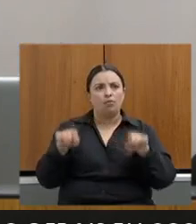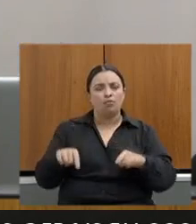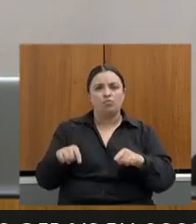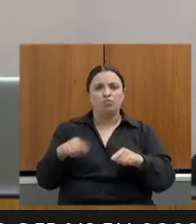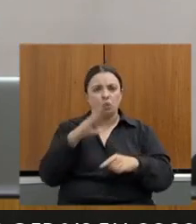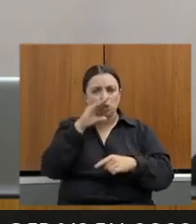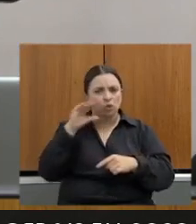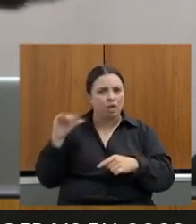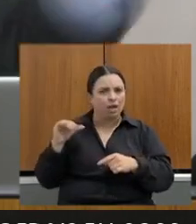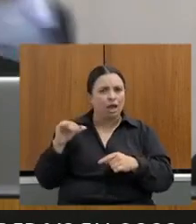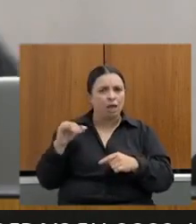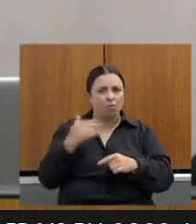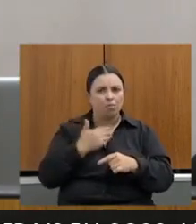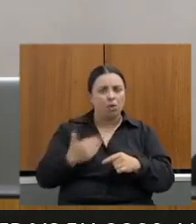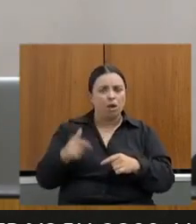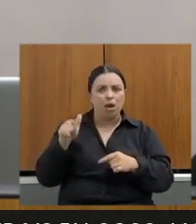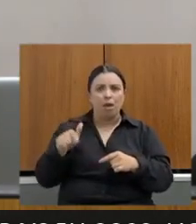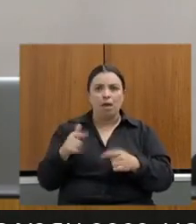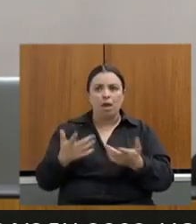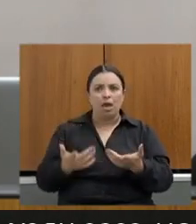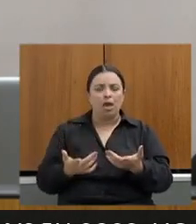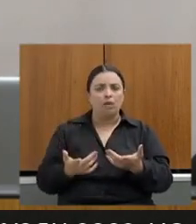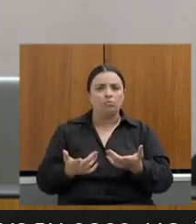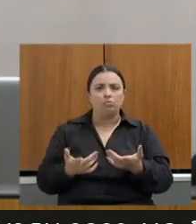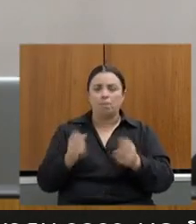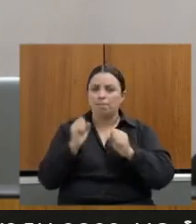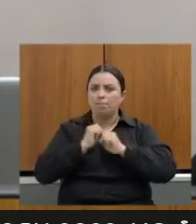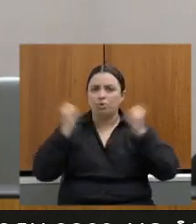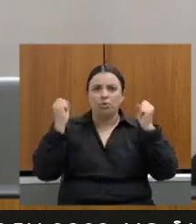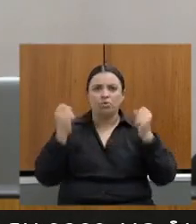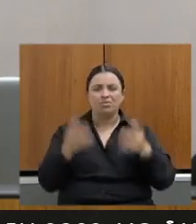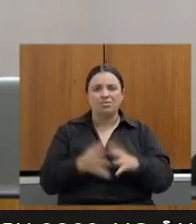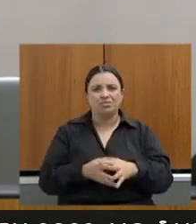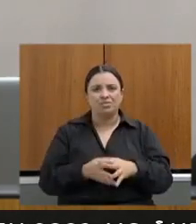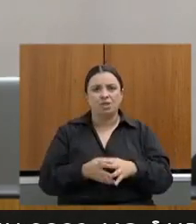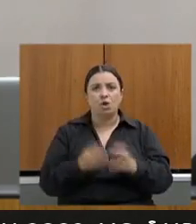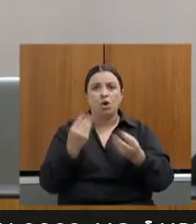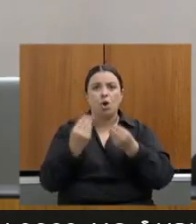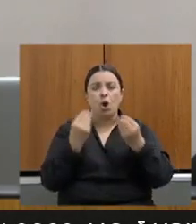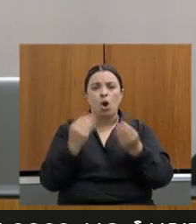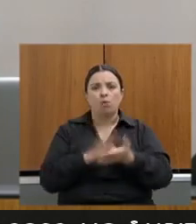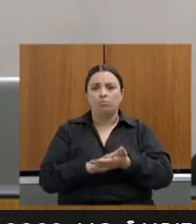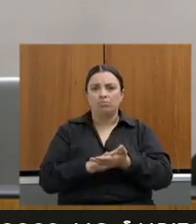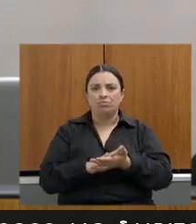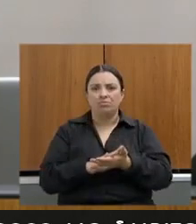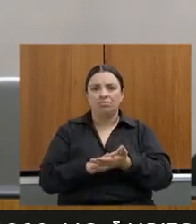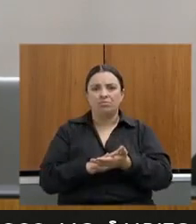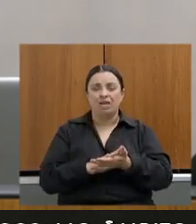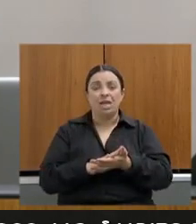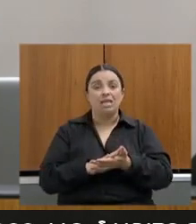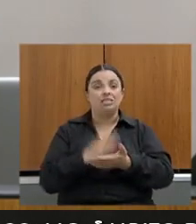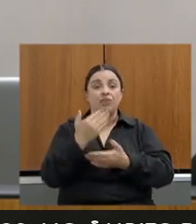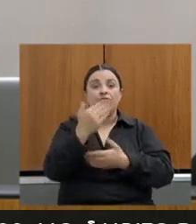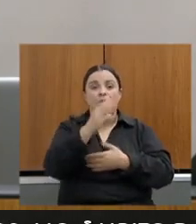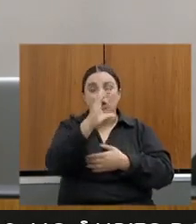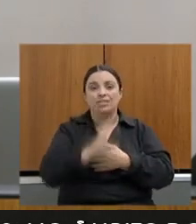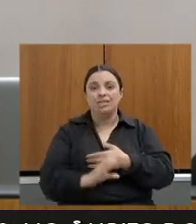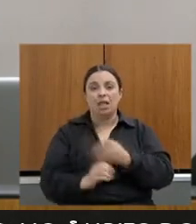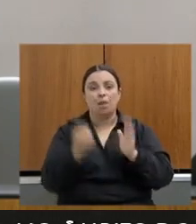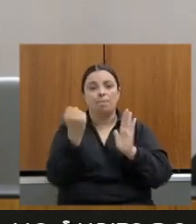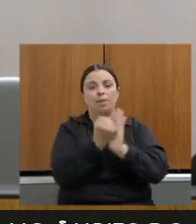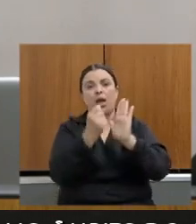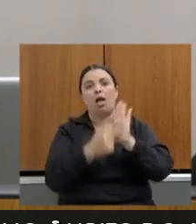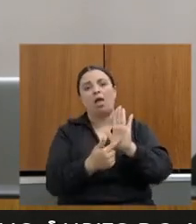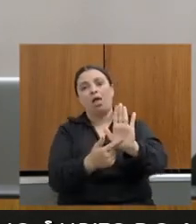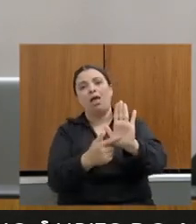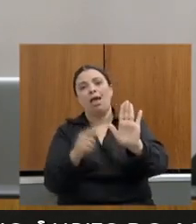por cidadão lá fora e quando bate o carinho do não para o servidor público isso é algo que incomoda muito né